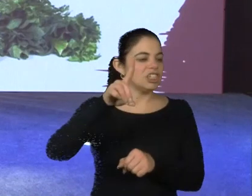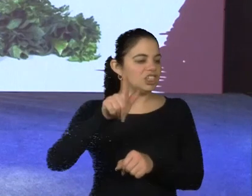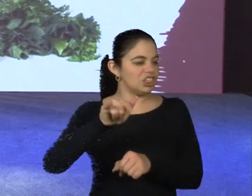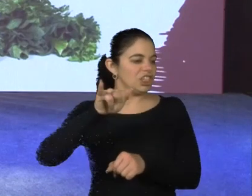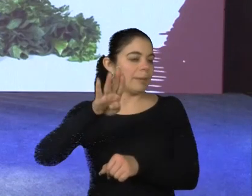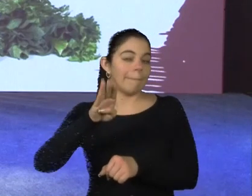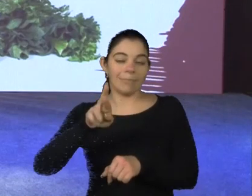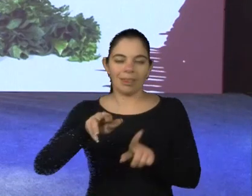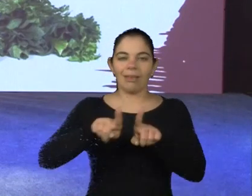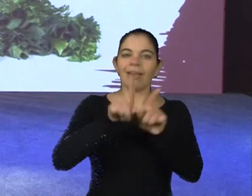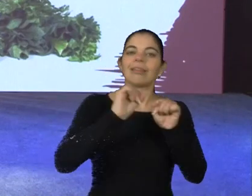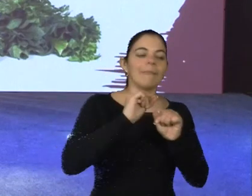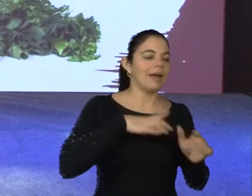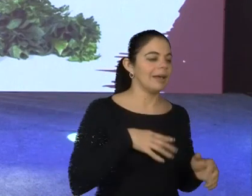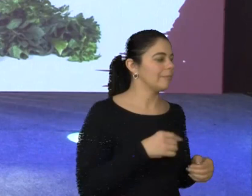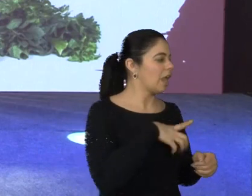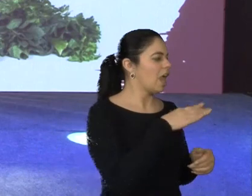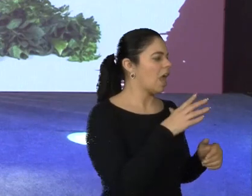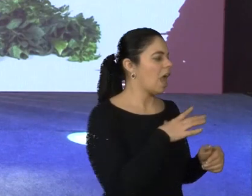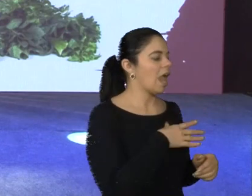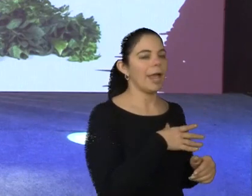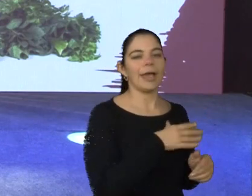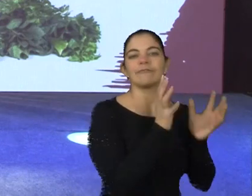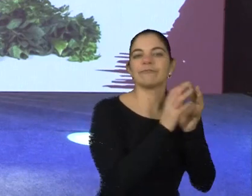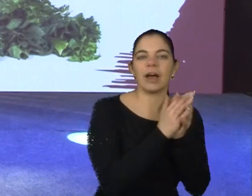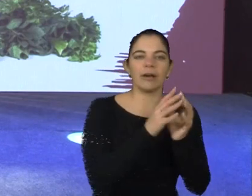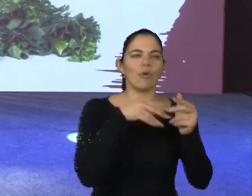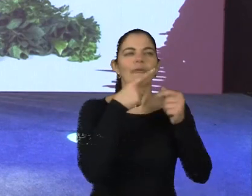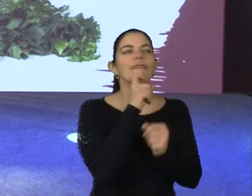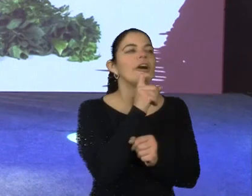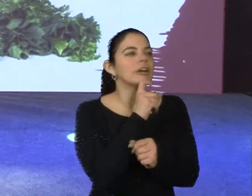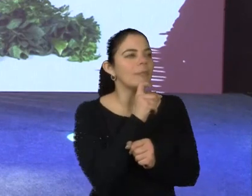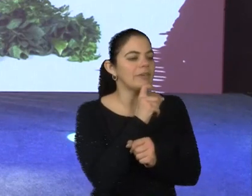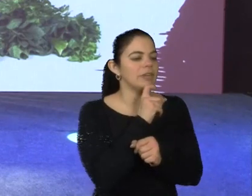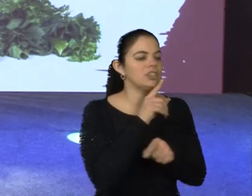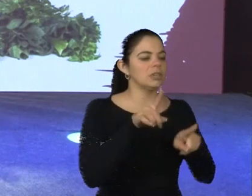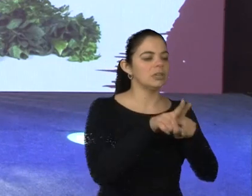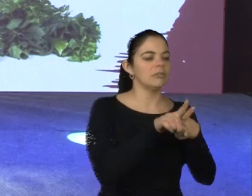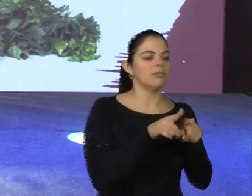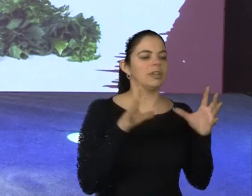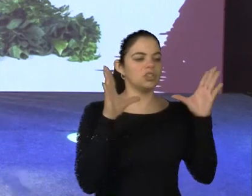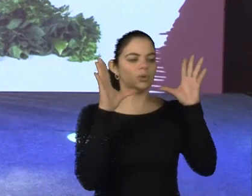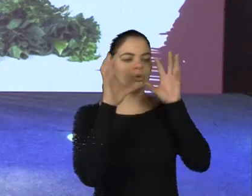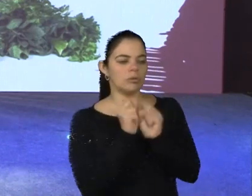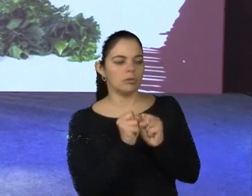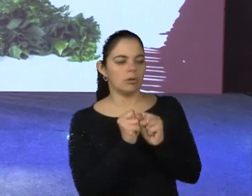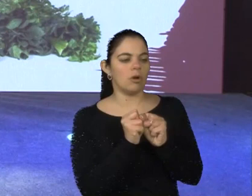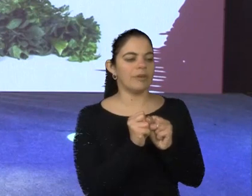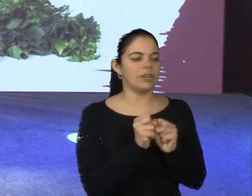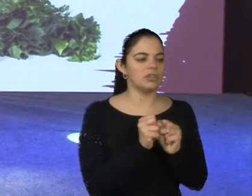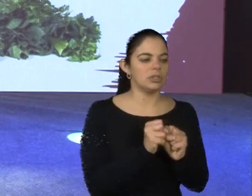os vegetais verdes escuros. Lembrando que é sempre legal ter um olhar individualizado,